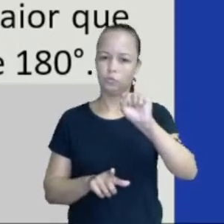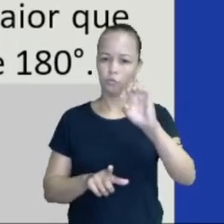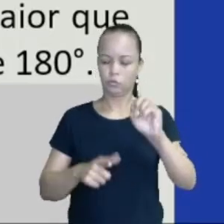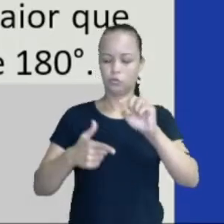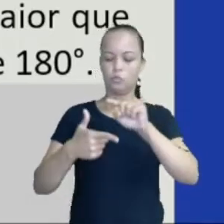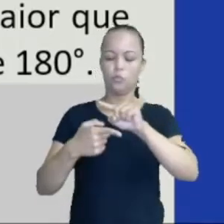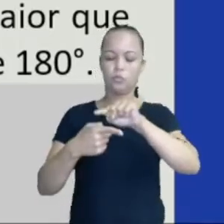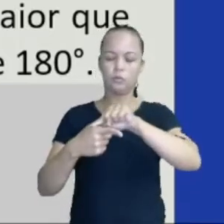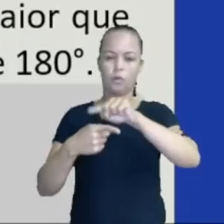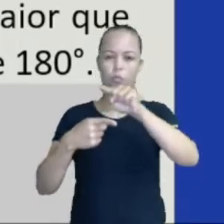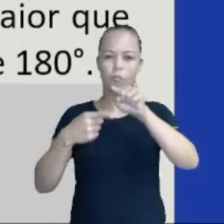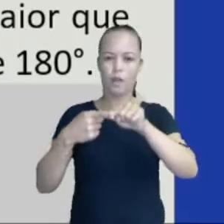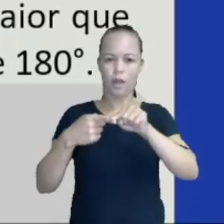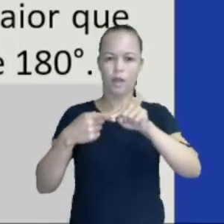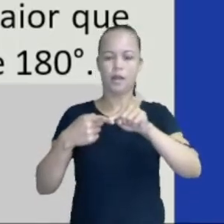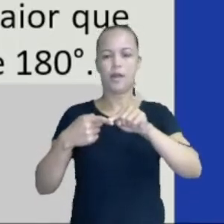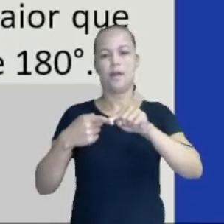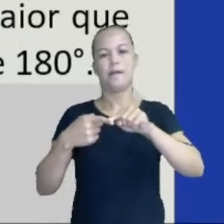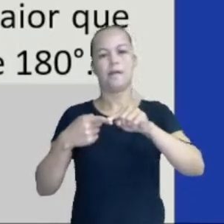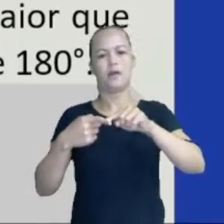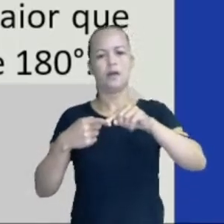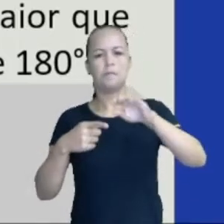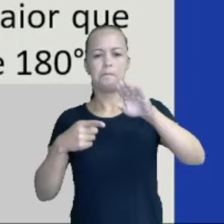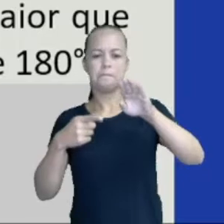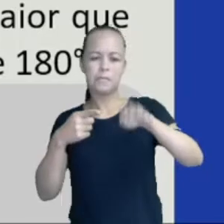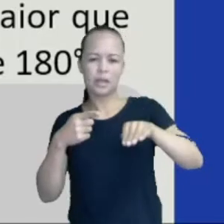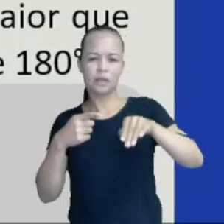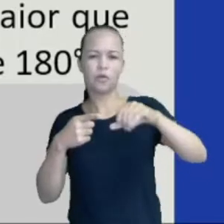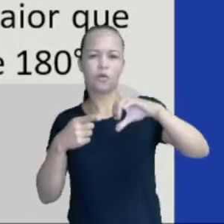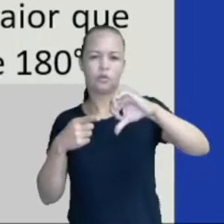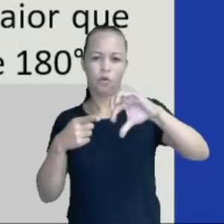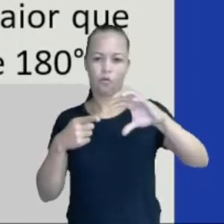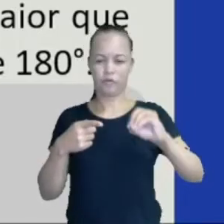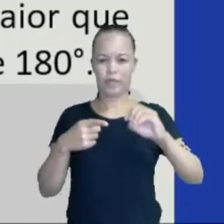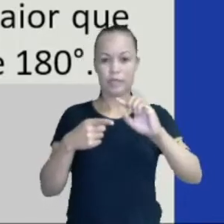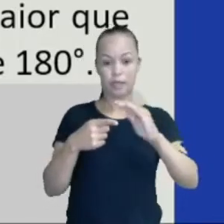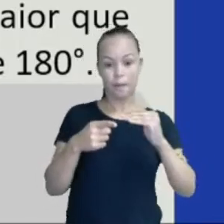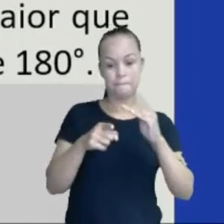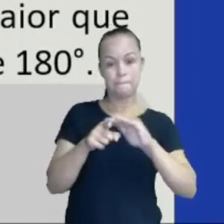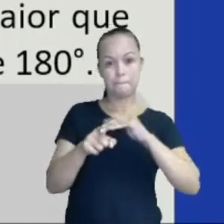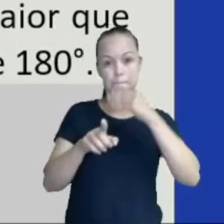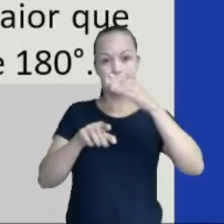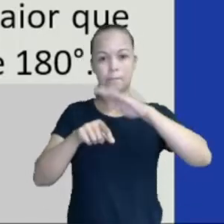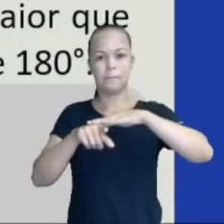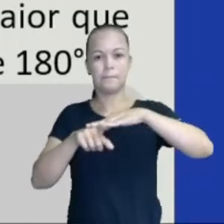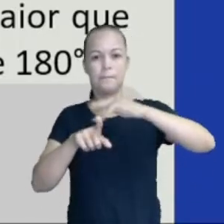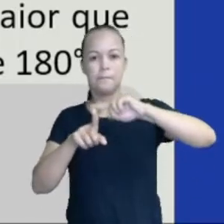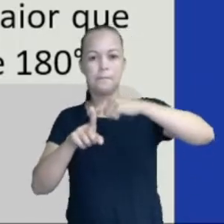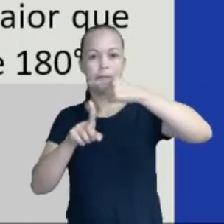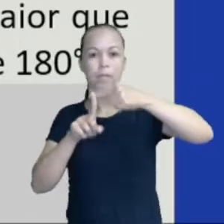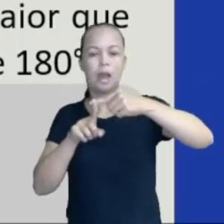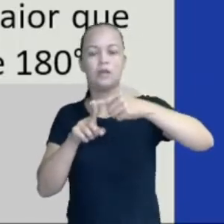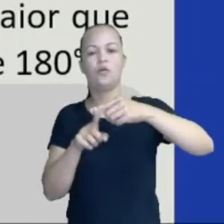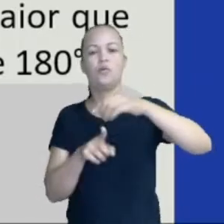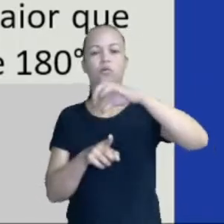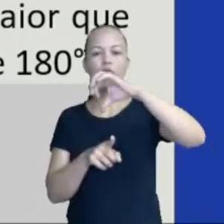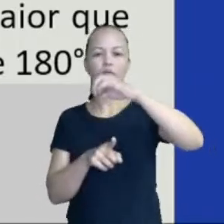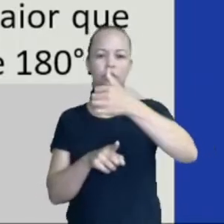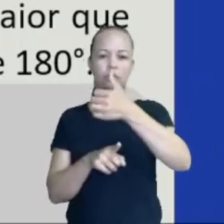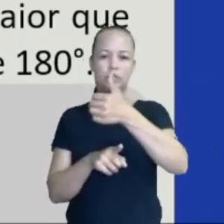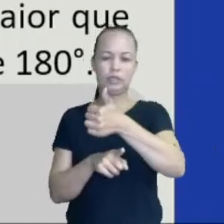que 180. Então, ó, se liga nisso. Ah, passou de 180, já vou ter outras representações de ângulo?